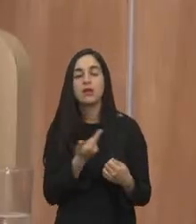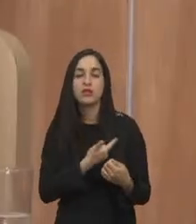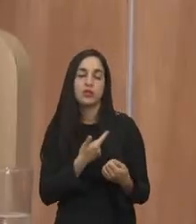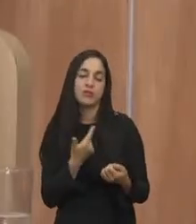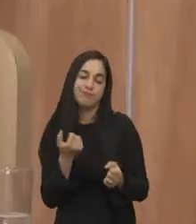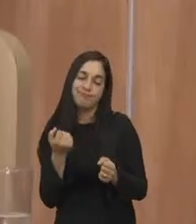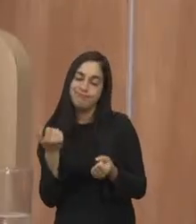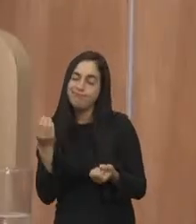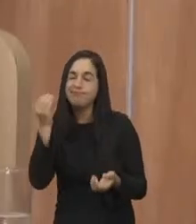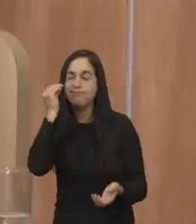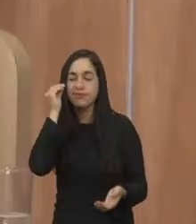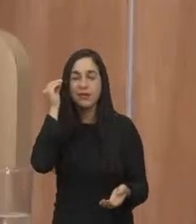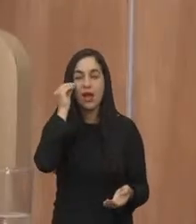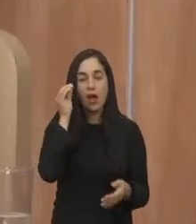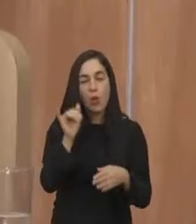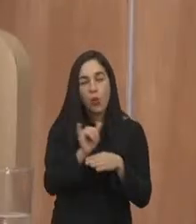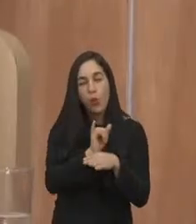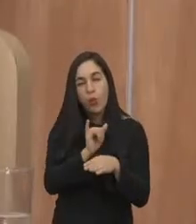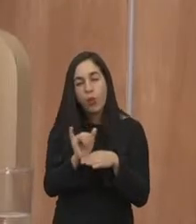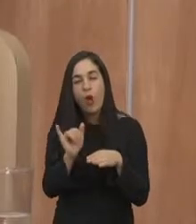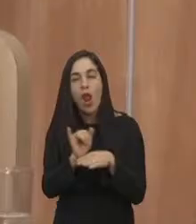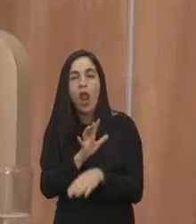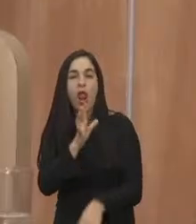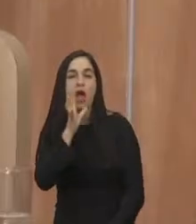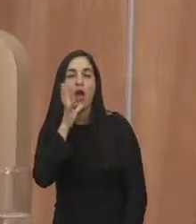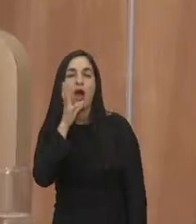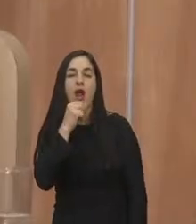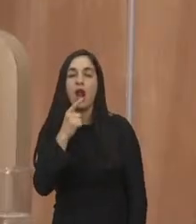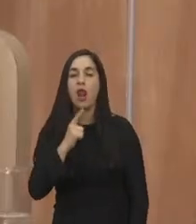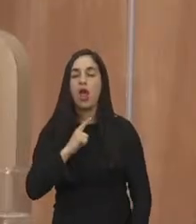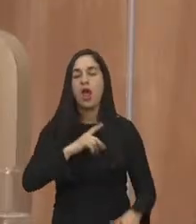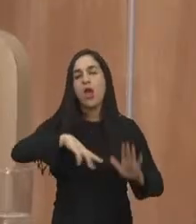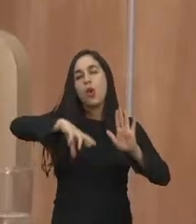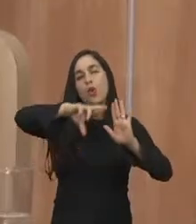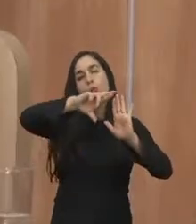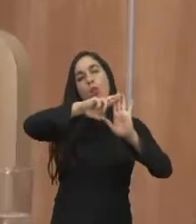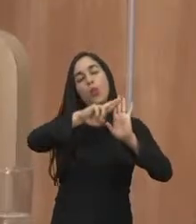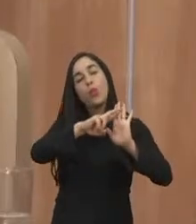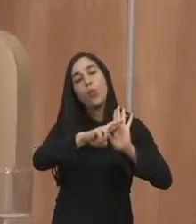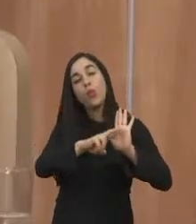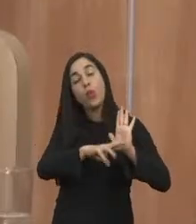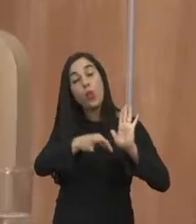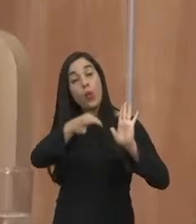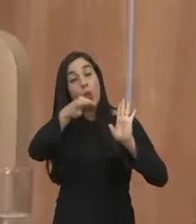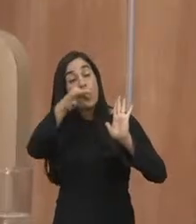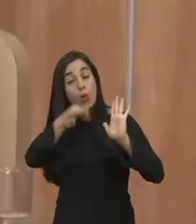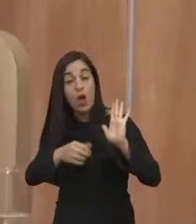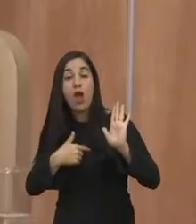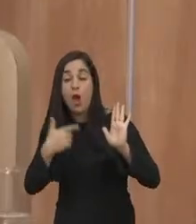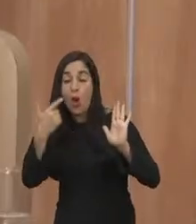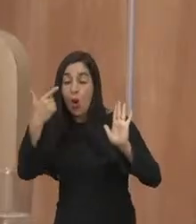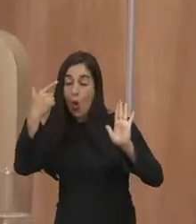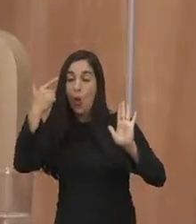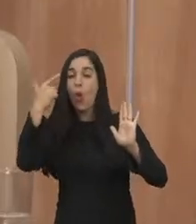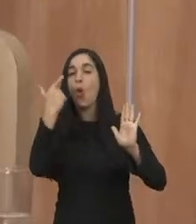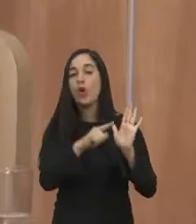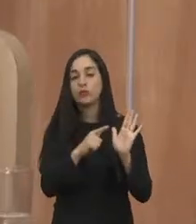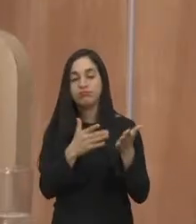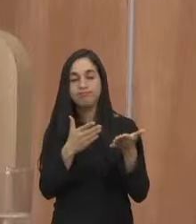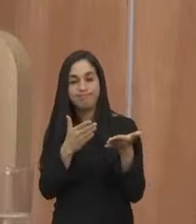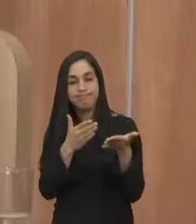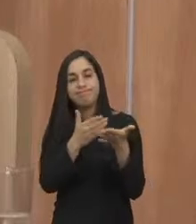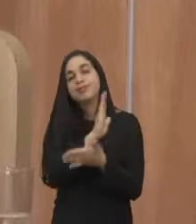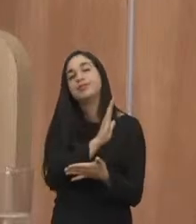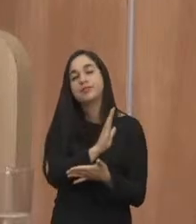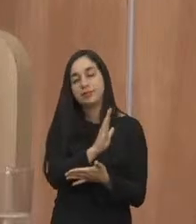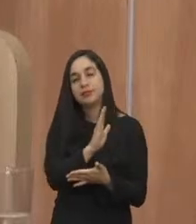É que demora, que o mestrado ele precisa de vários pré-requisitos da CAPES para você cumprir, para você conseguir submeter e aí pensar